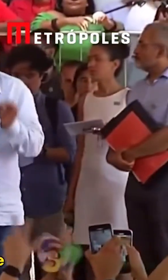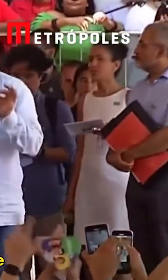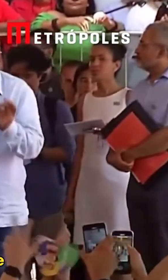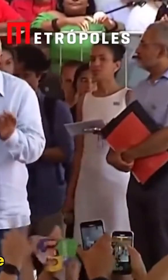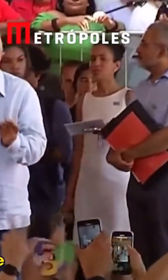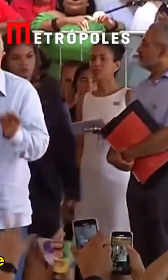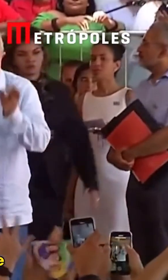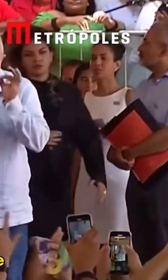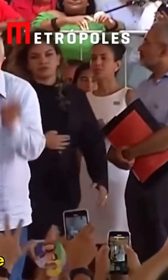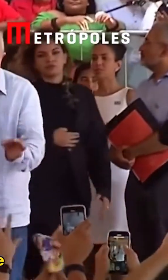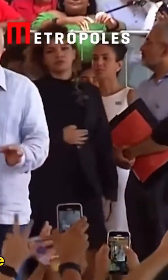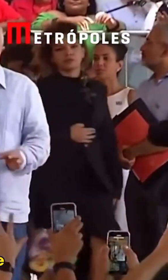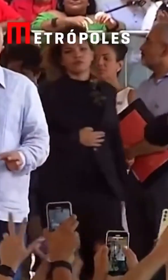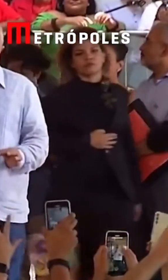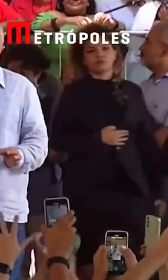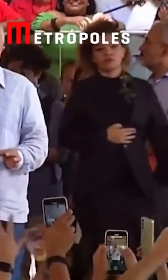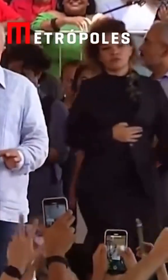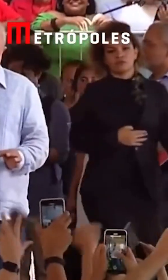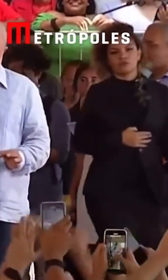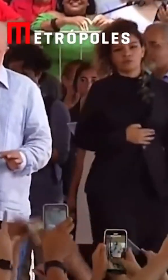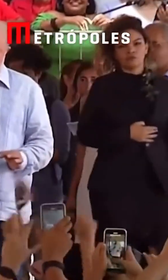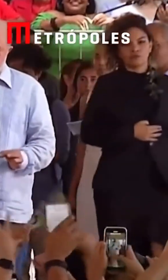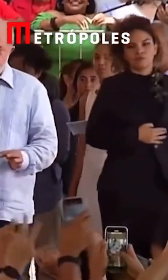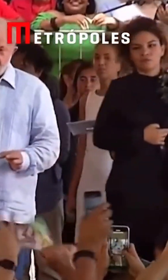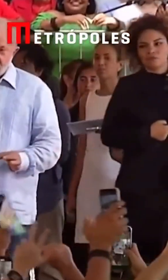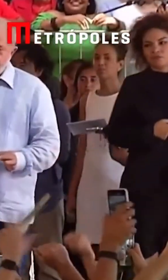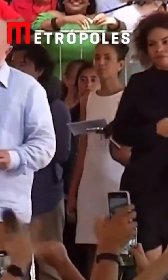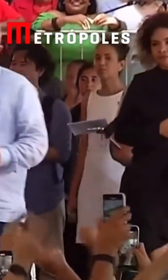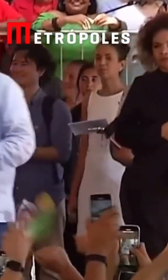Cachorro que late não morde.